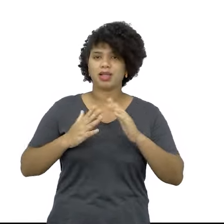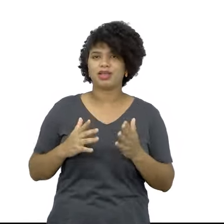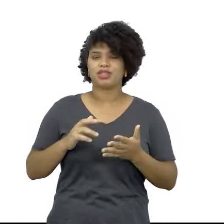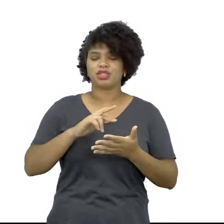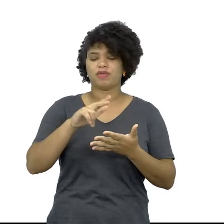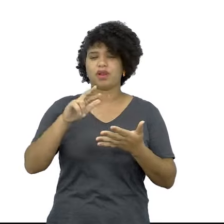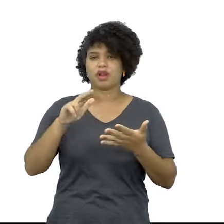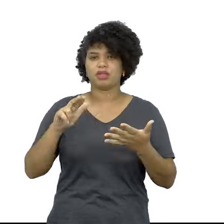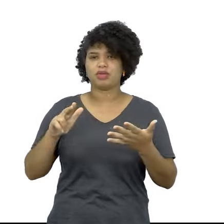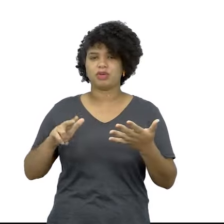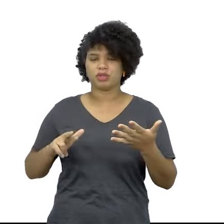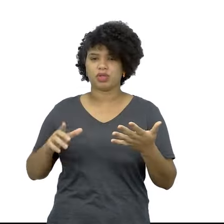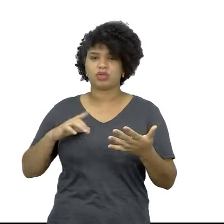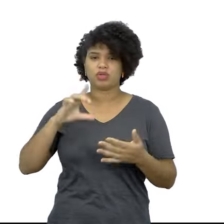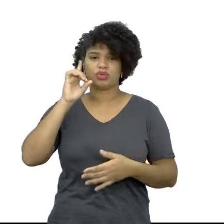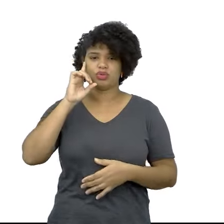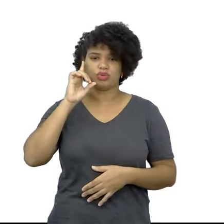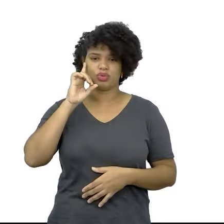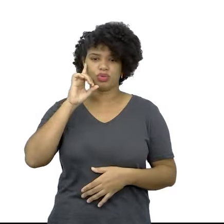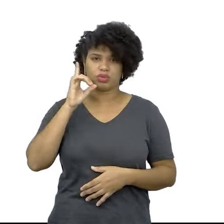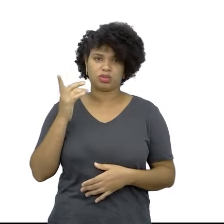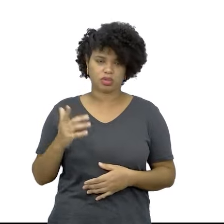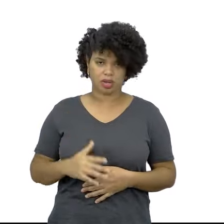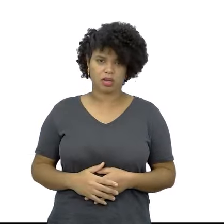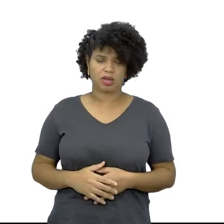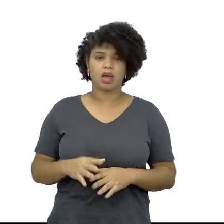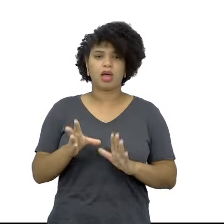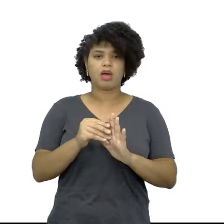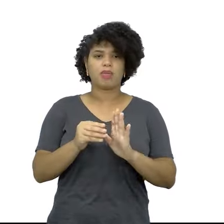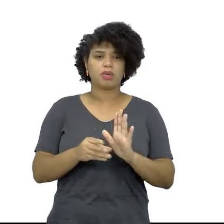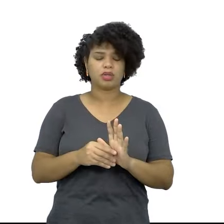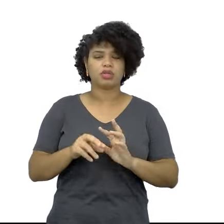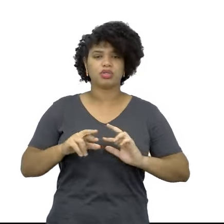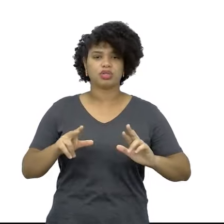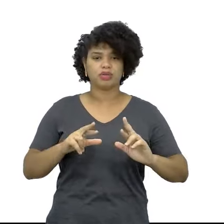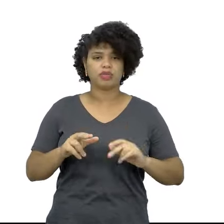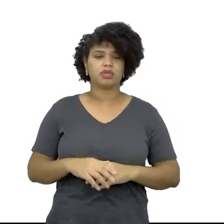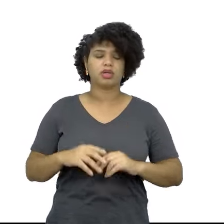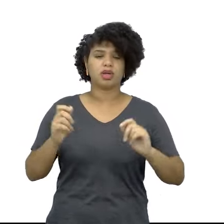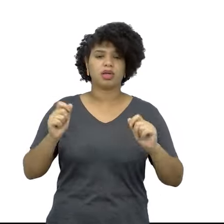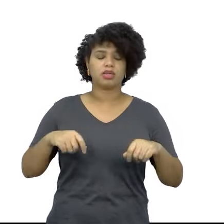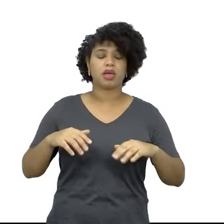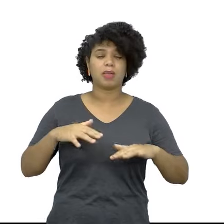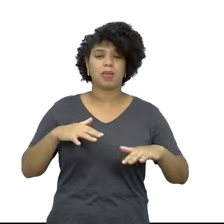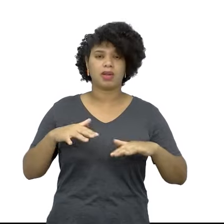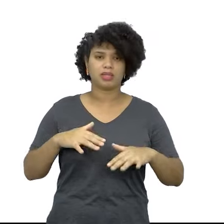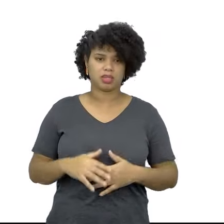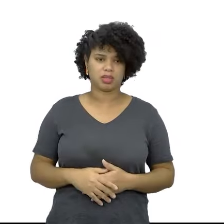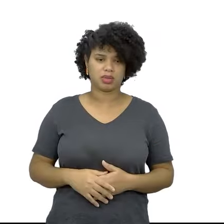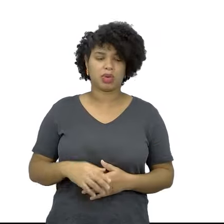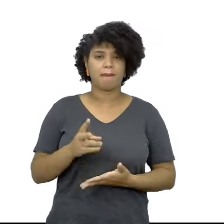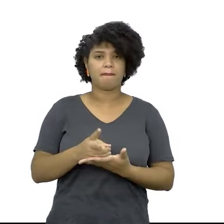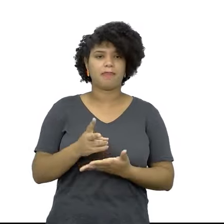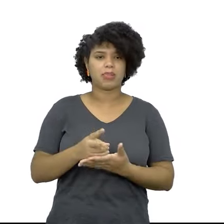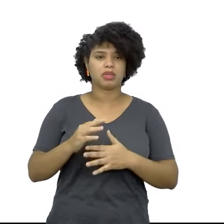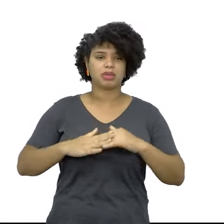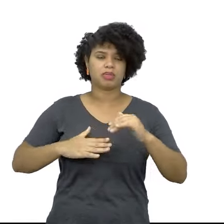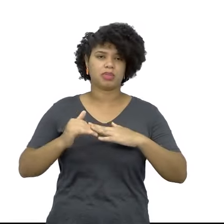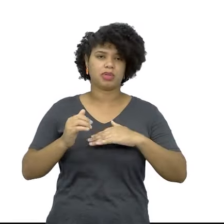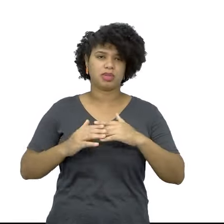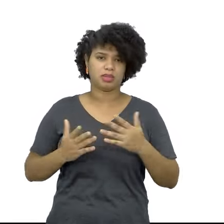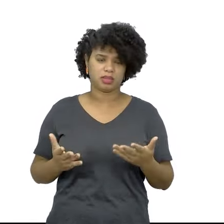diferentes situações. Diferentes abordagens podem possibilitar a mobilização de uma mesma habilidade.